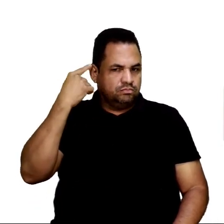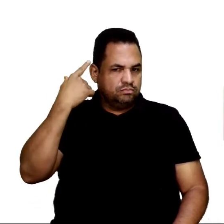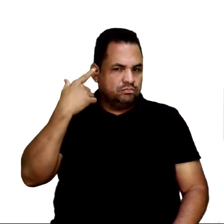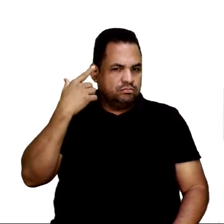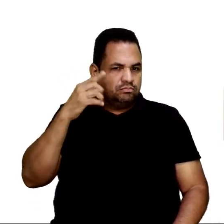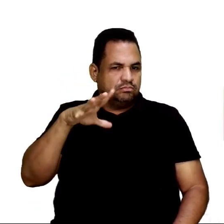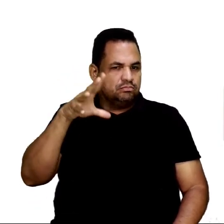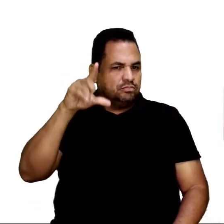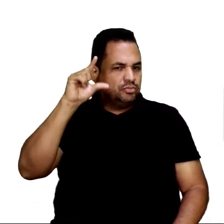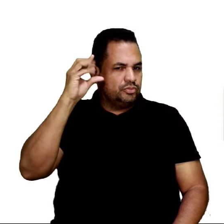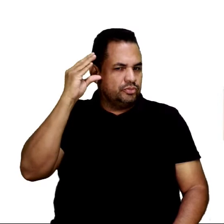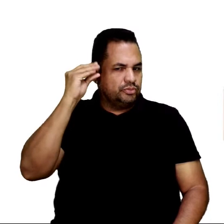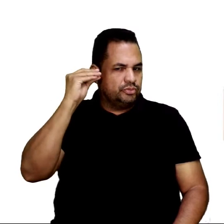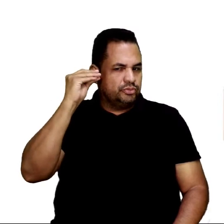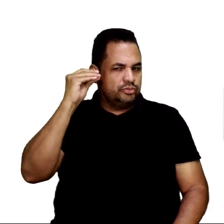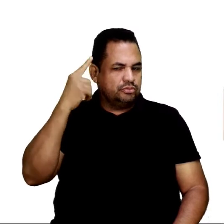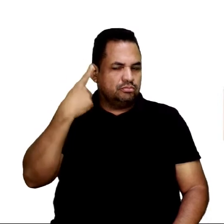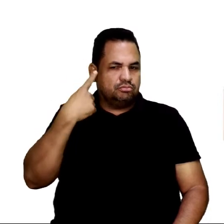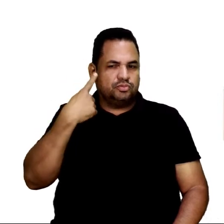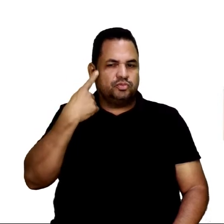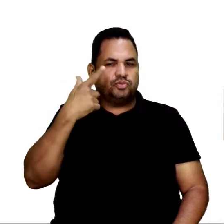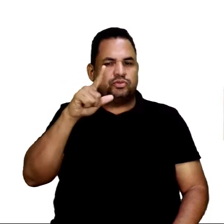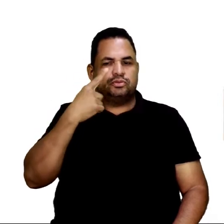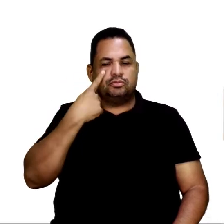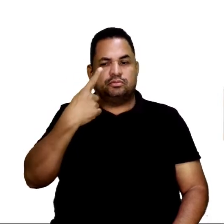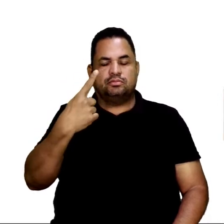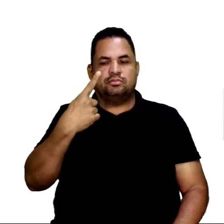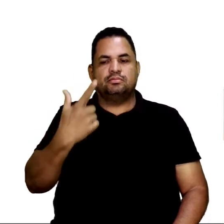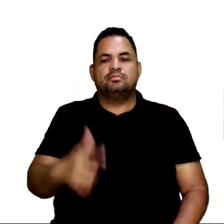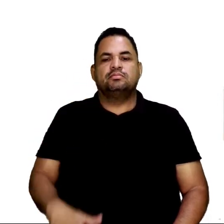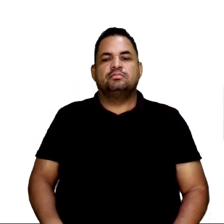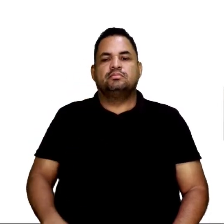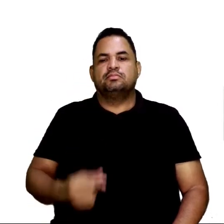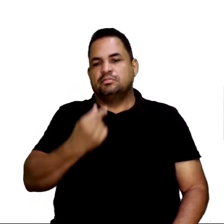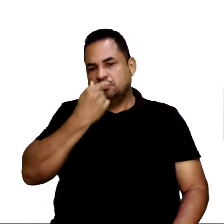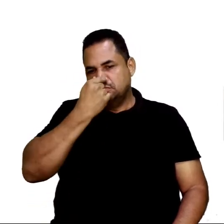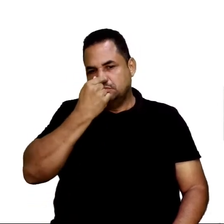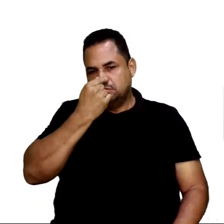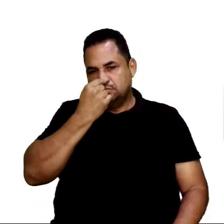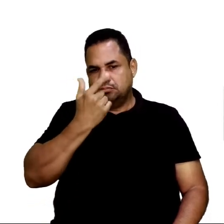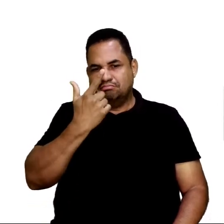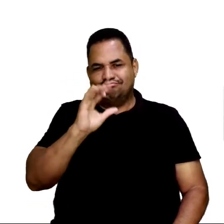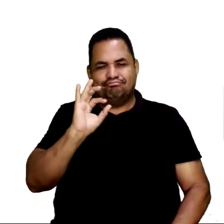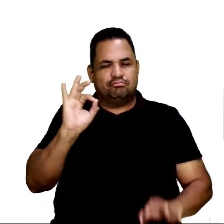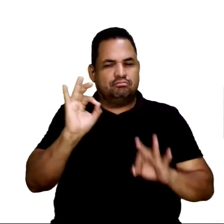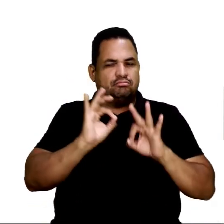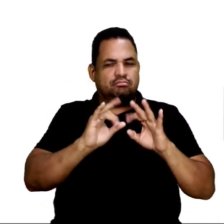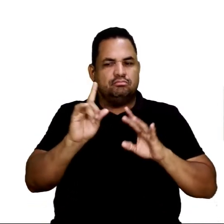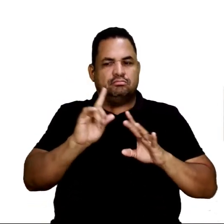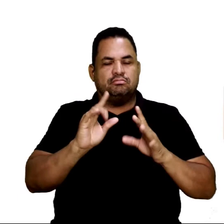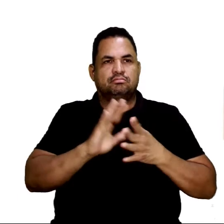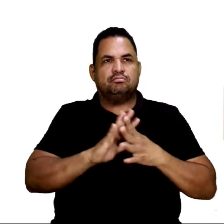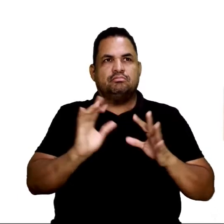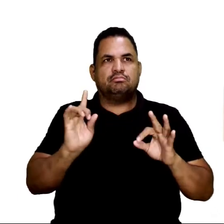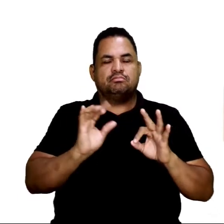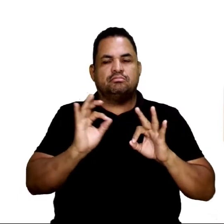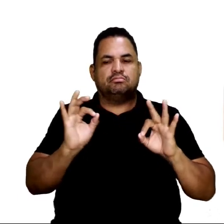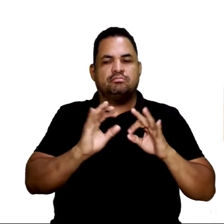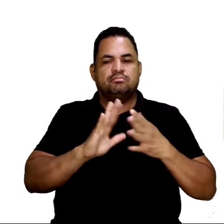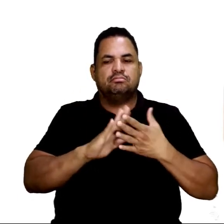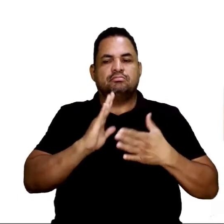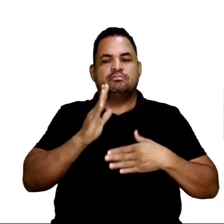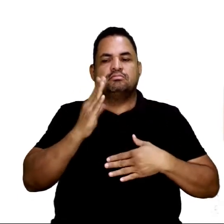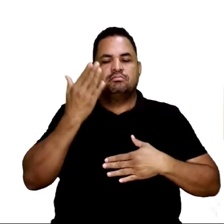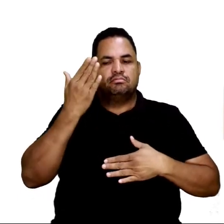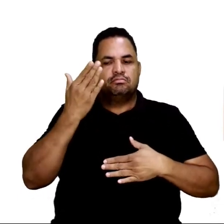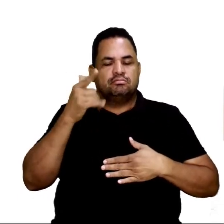escurecido mesmo, que não dá para ver ainda nitidamente, tá? As narinas e a boca ainda não tá bem perfeita, mas já você consegue